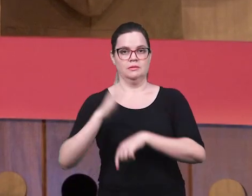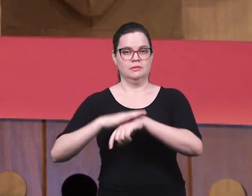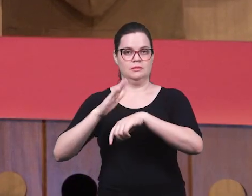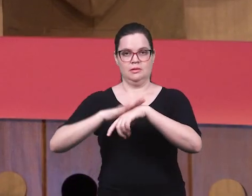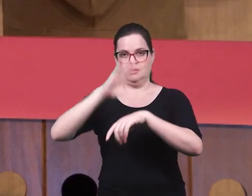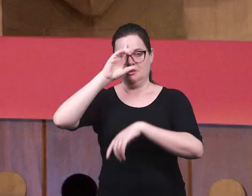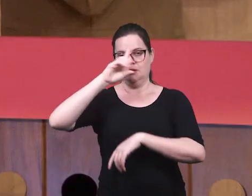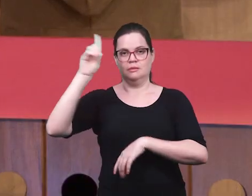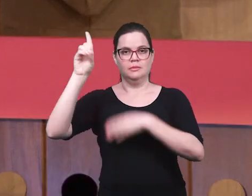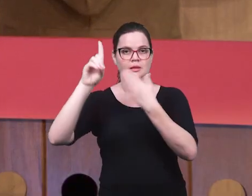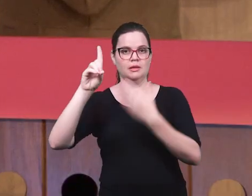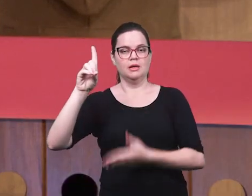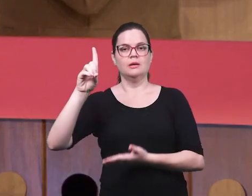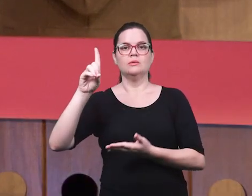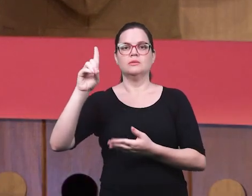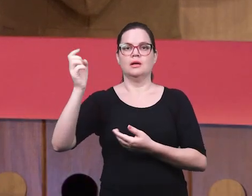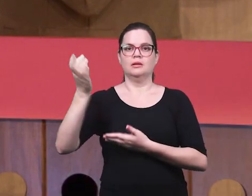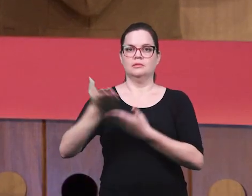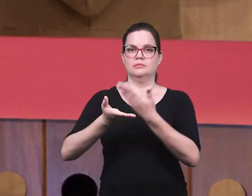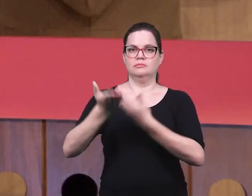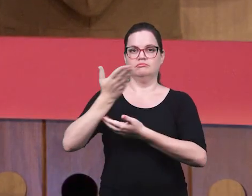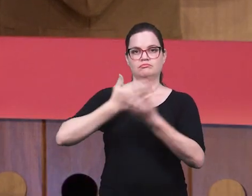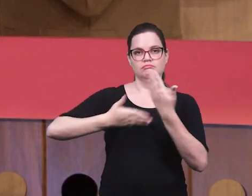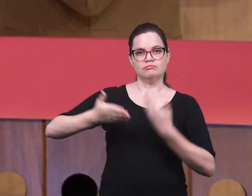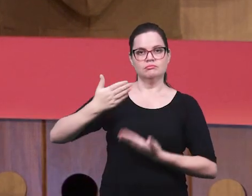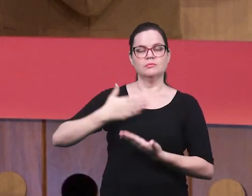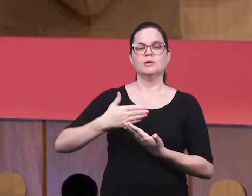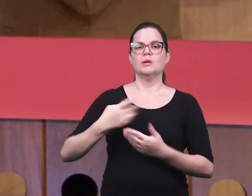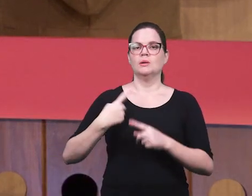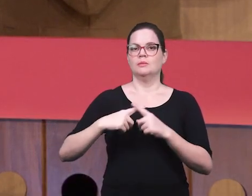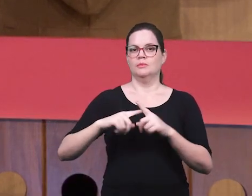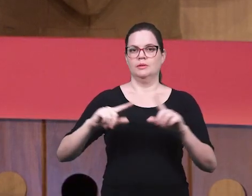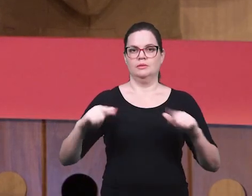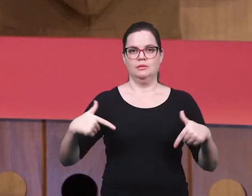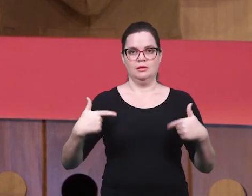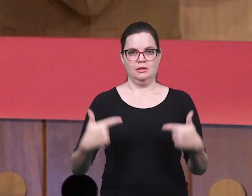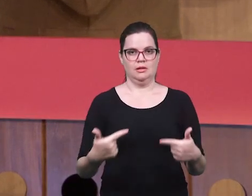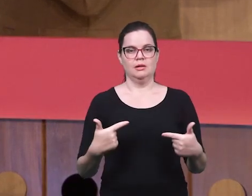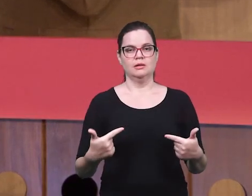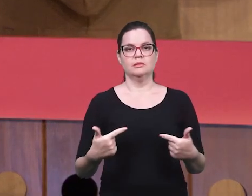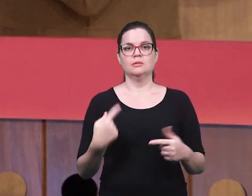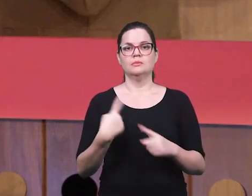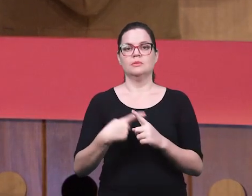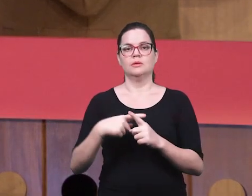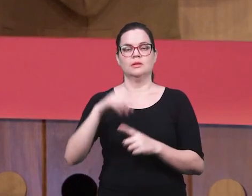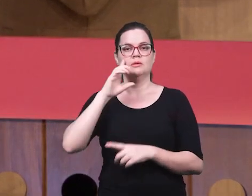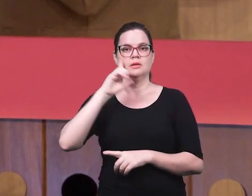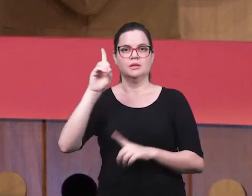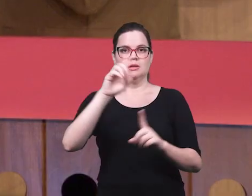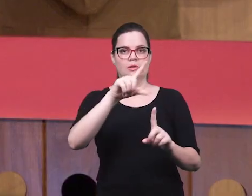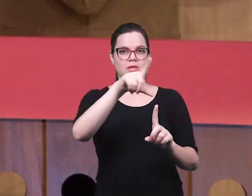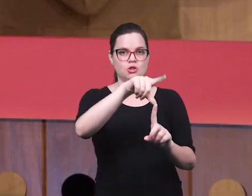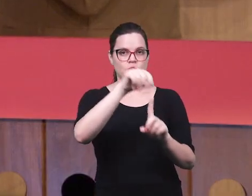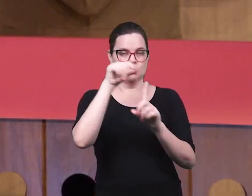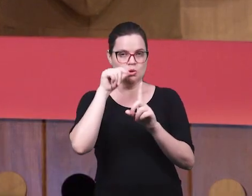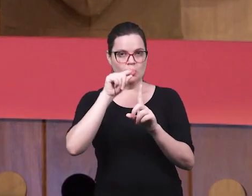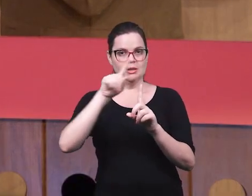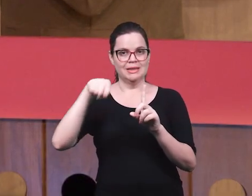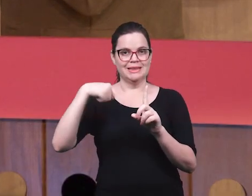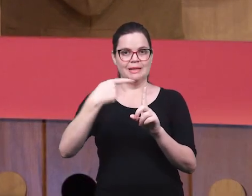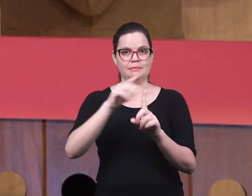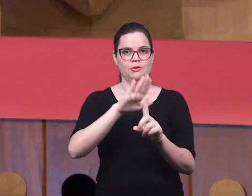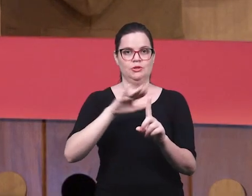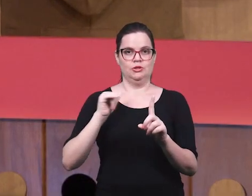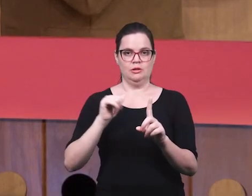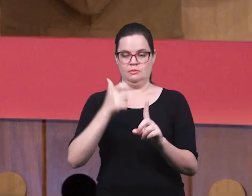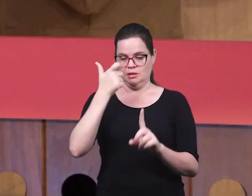de Deus, né? Então, o ato da salvação, que é a eleição e o chamado, isso não depende da